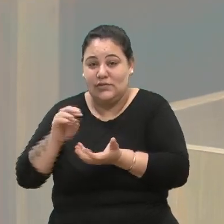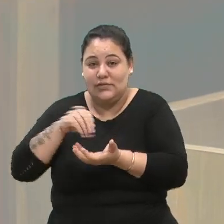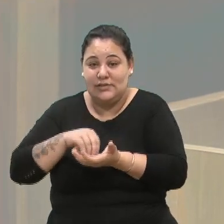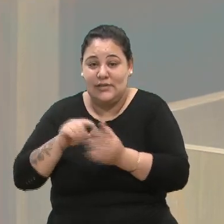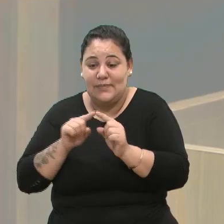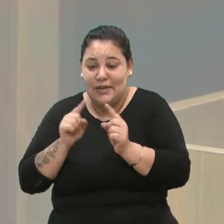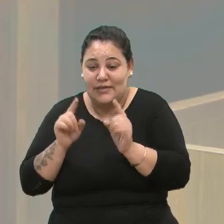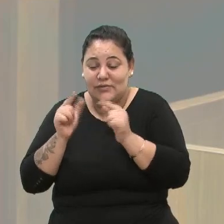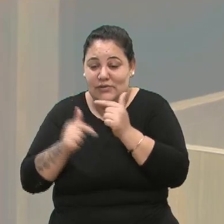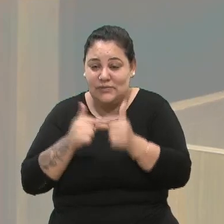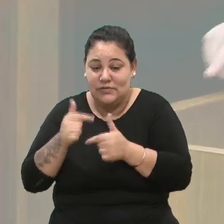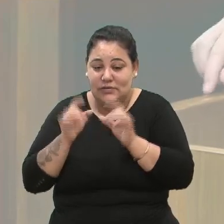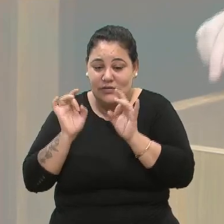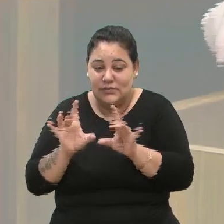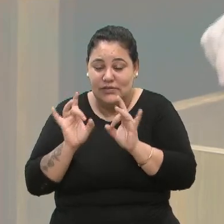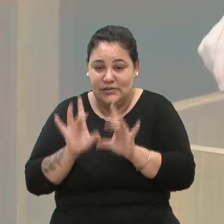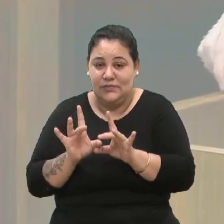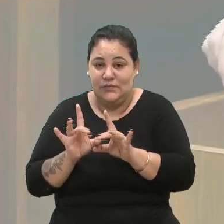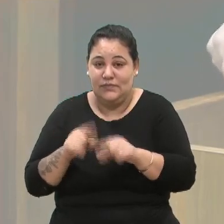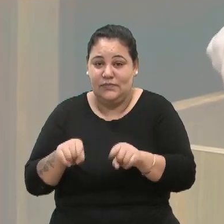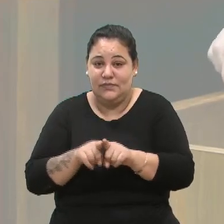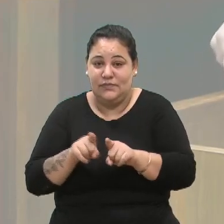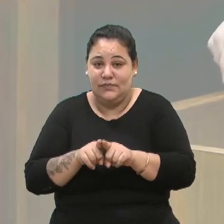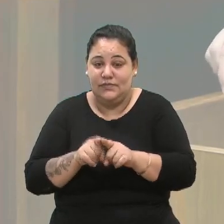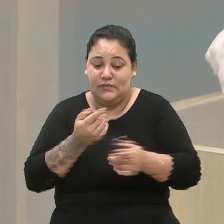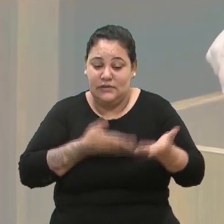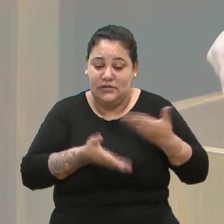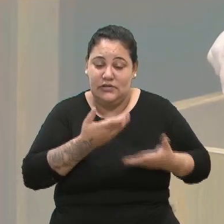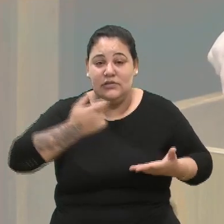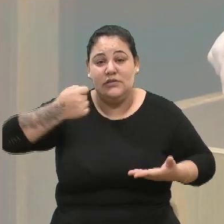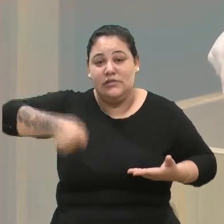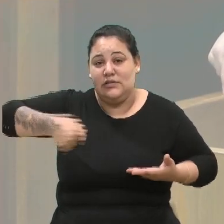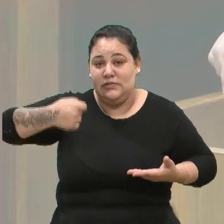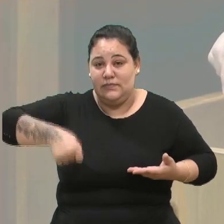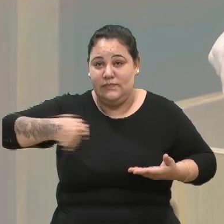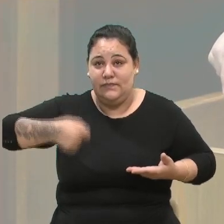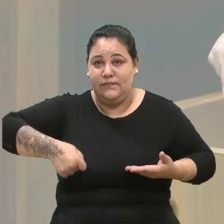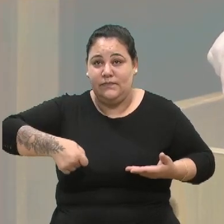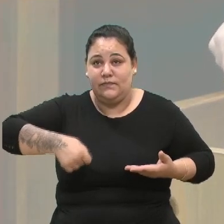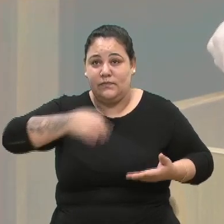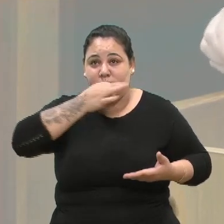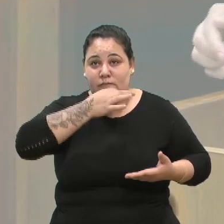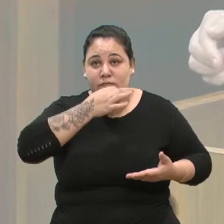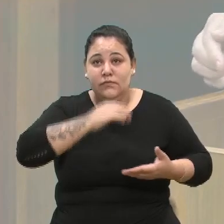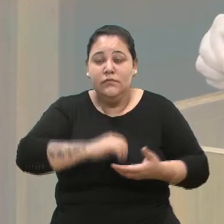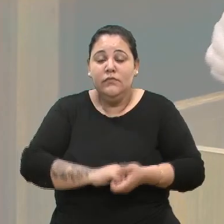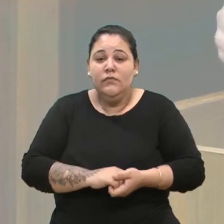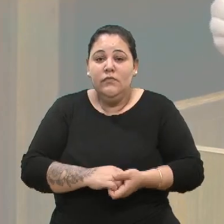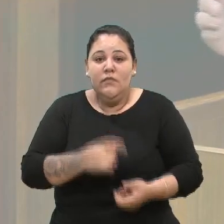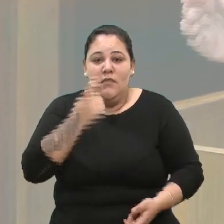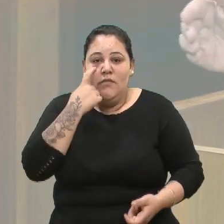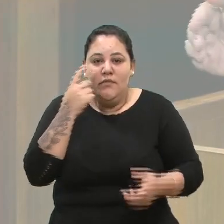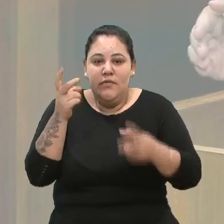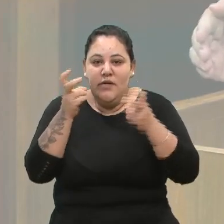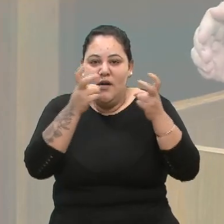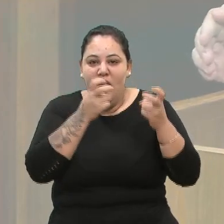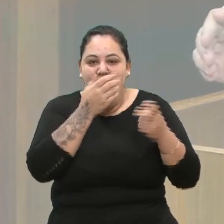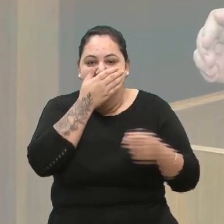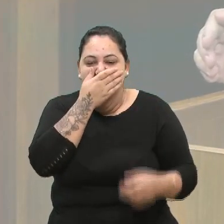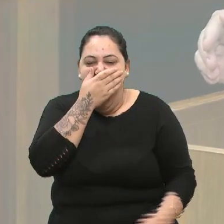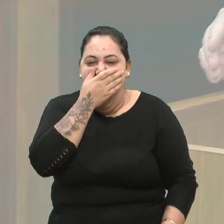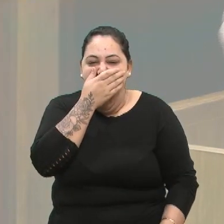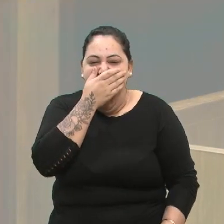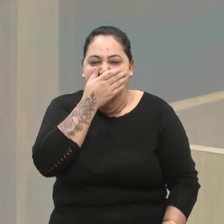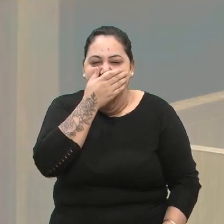muito especial de atenção às necessidades também de Caxias do Sul. A gente vê que isso não acontece da noite para o